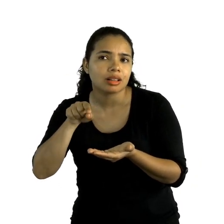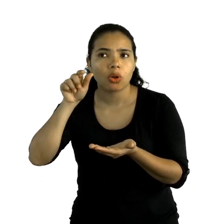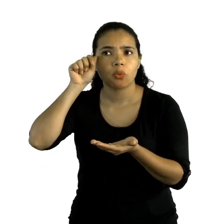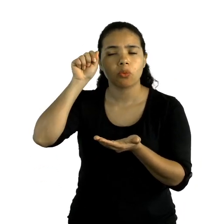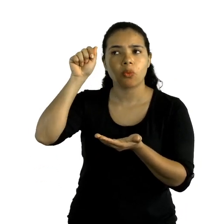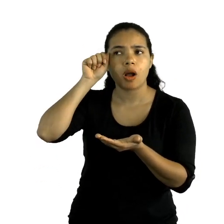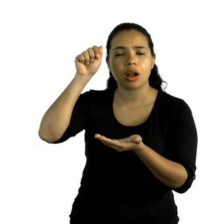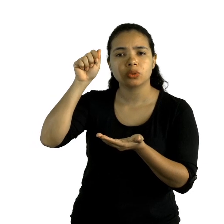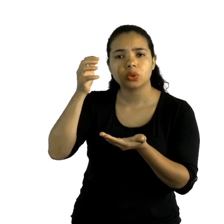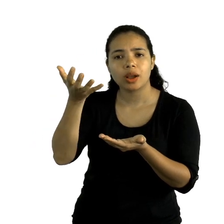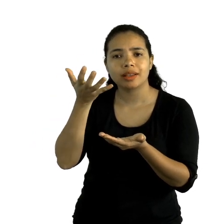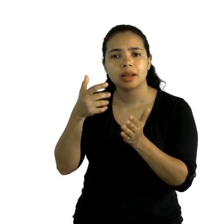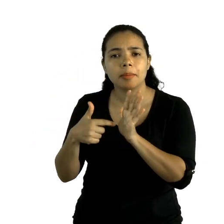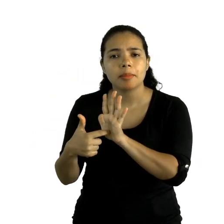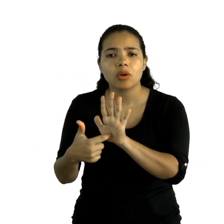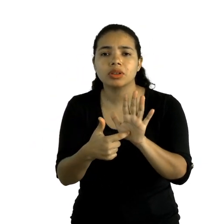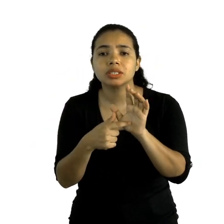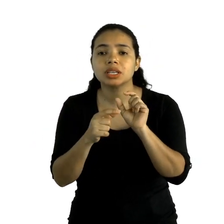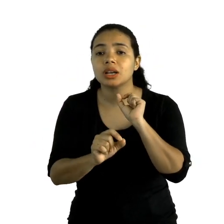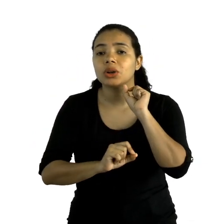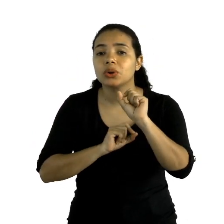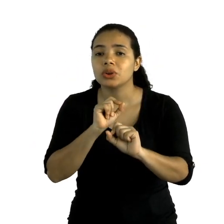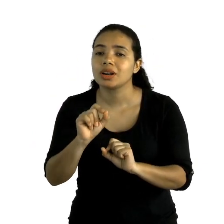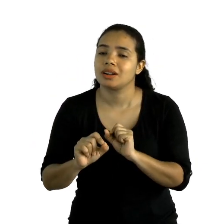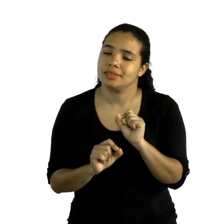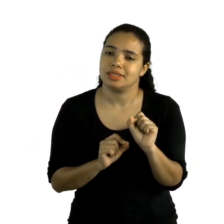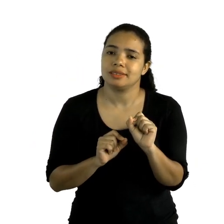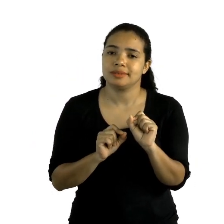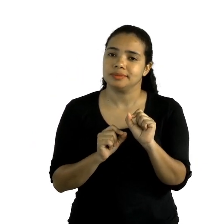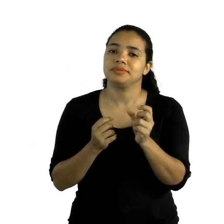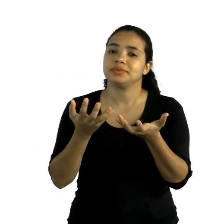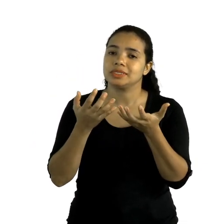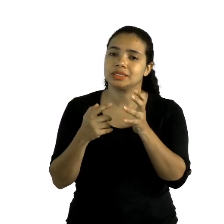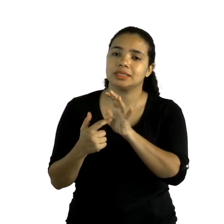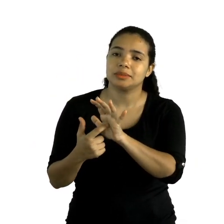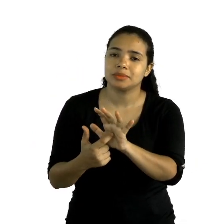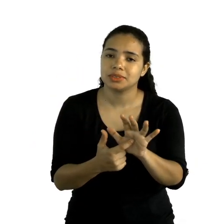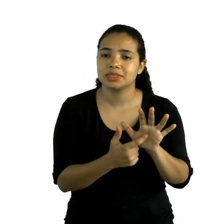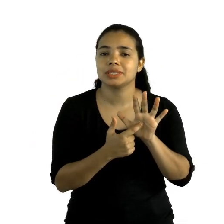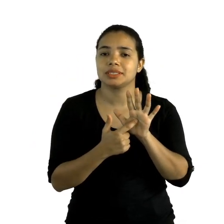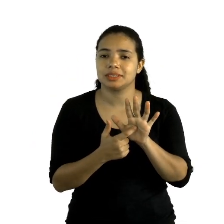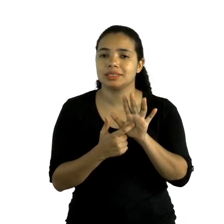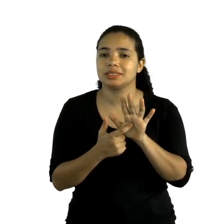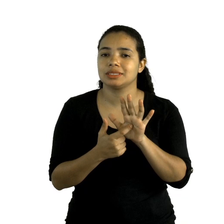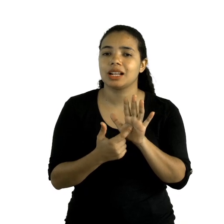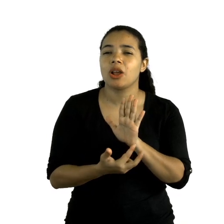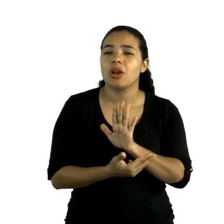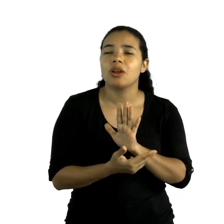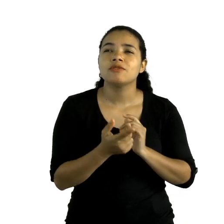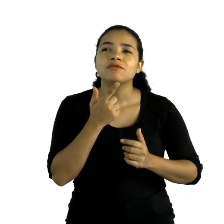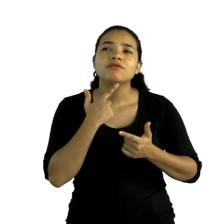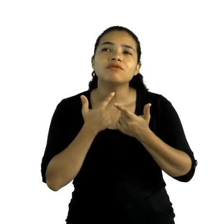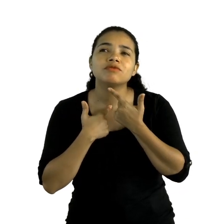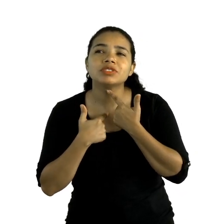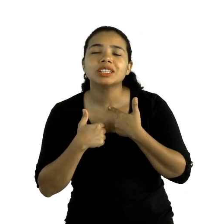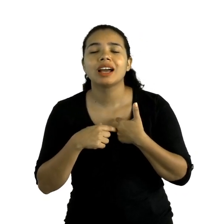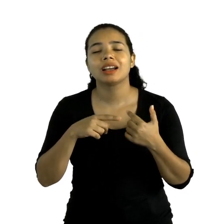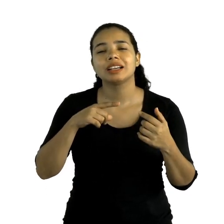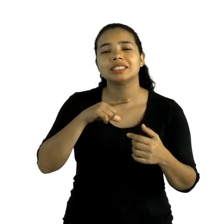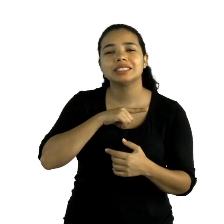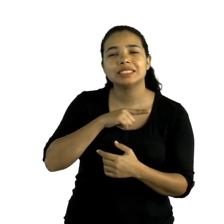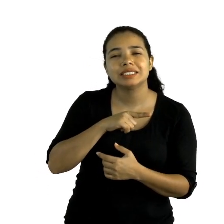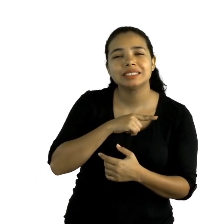autor quis nos mostrar? Ele quis mostrar, quis passar para a gente o desejo que ele tem, que